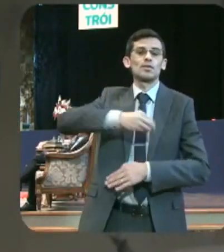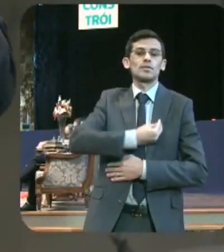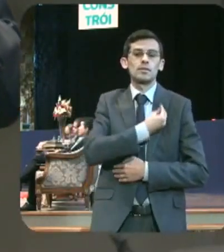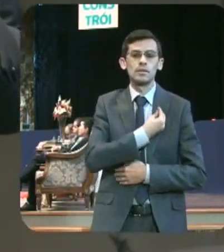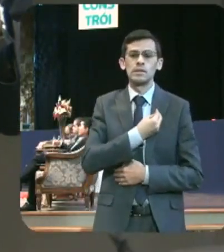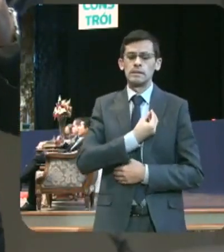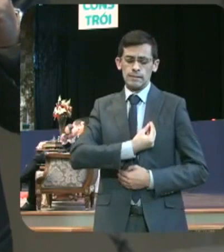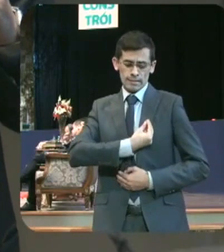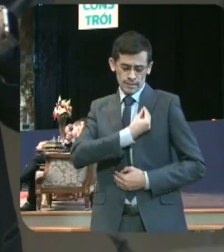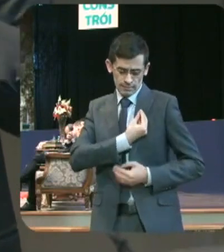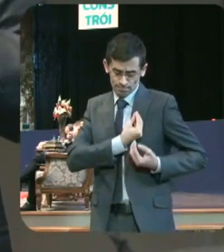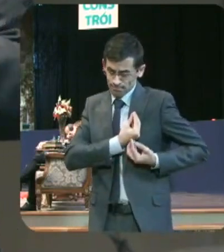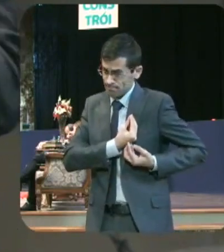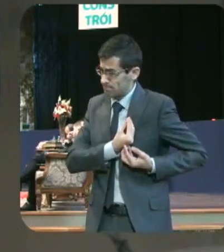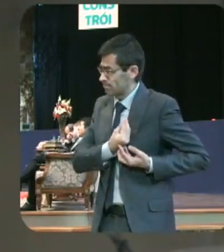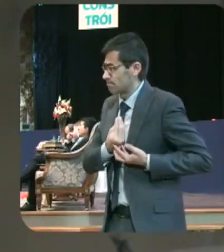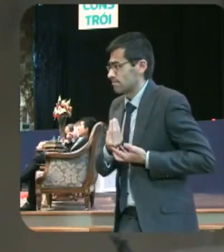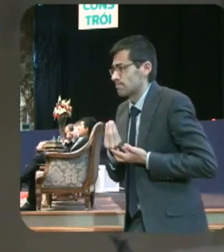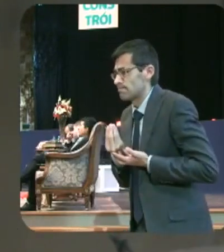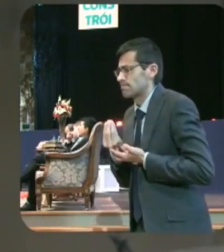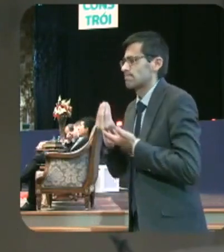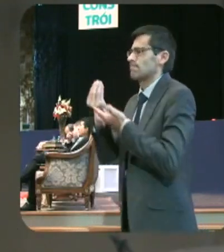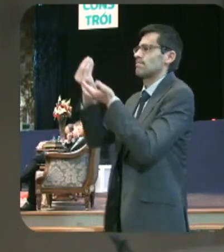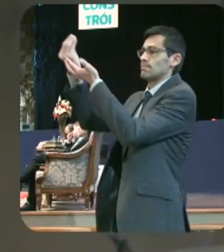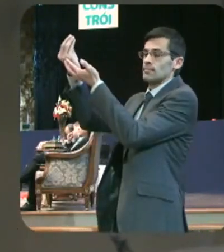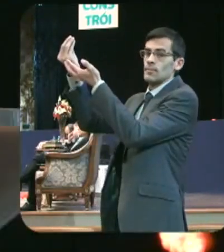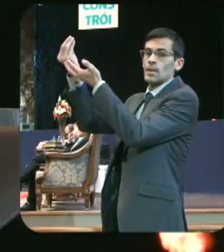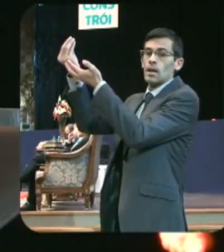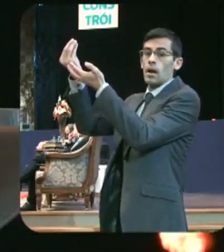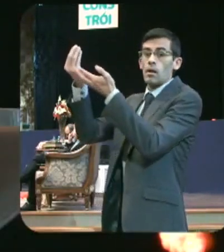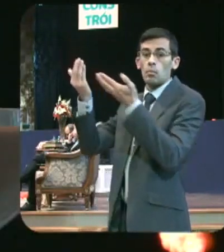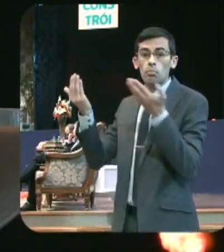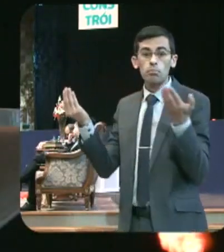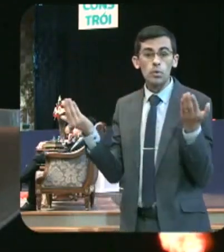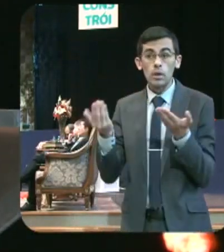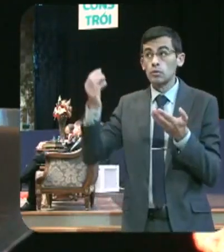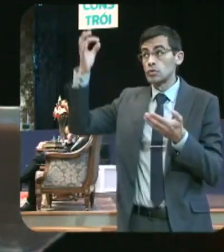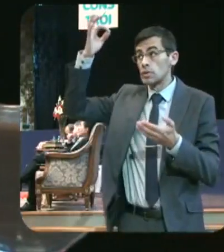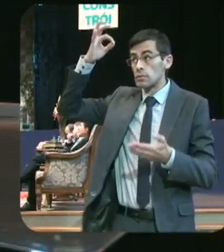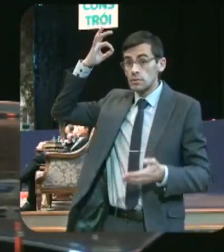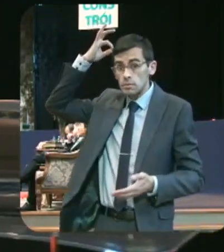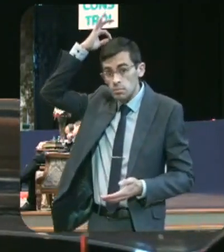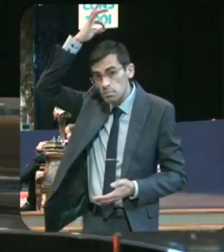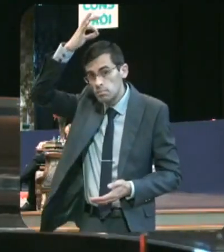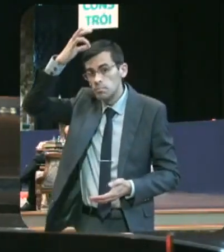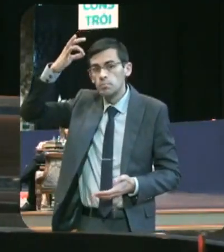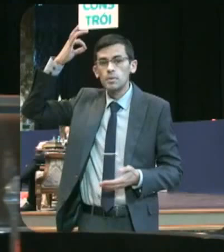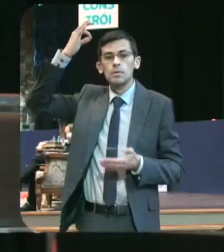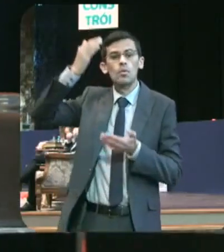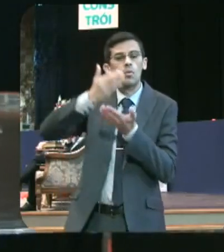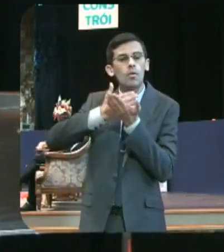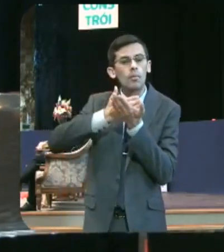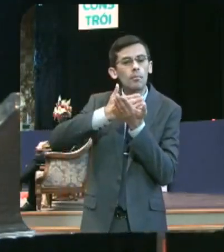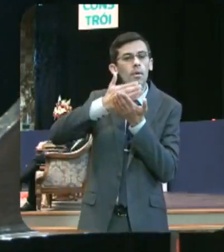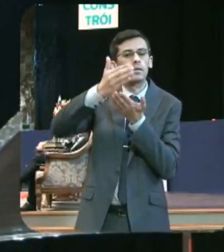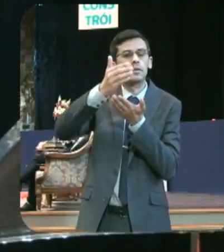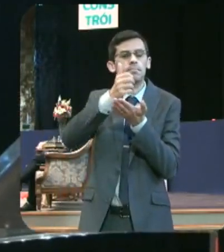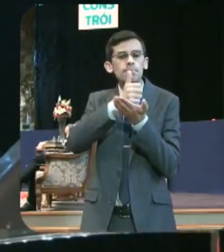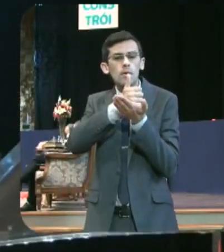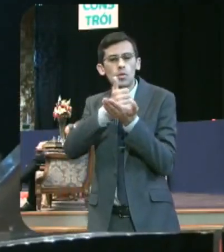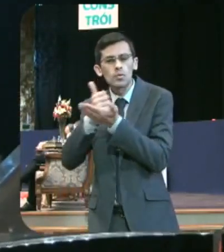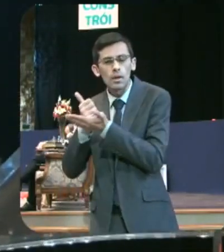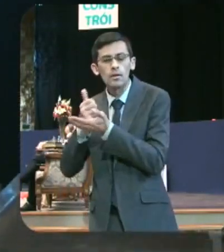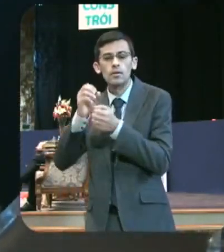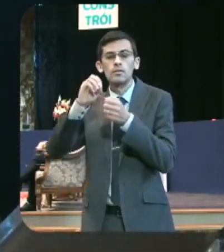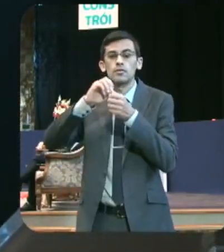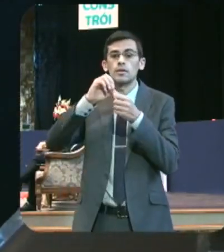se entrega a Ele, para que através do seu Espírito Santo Ele comece a desenvolver dentro